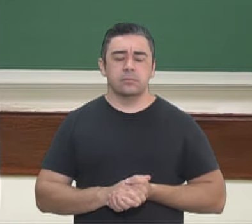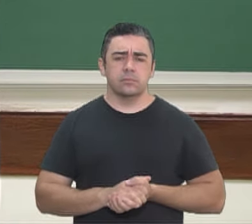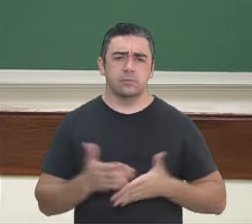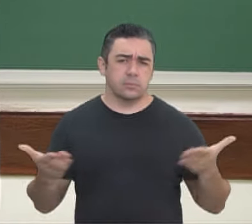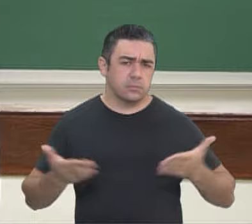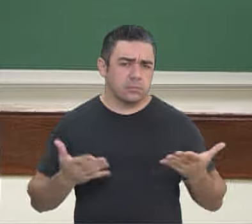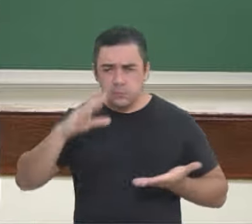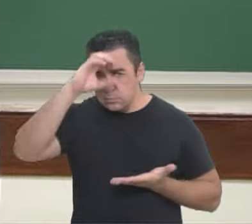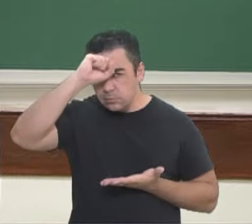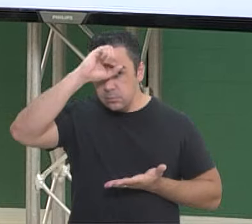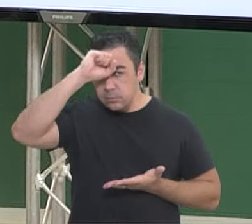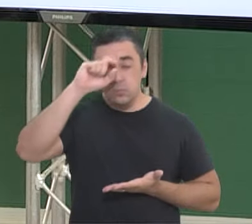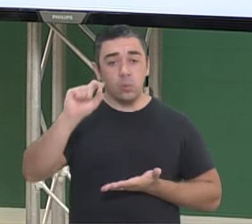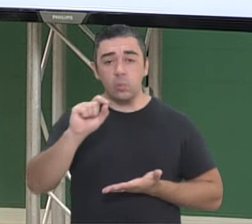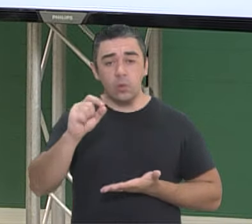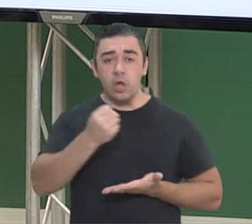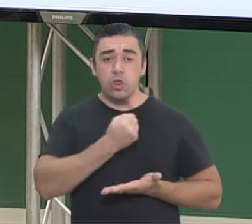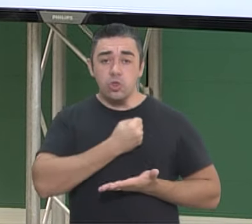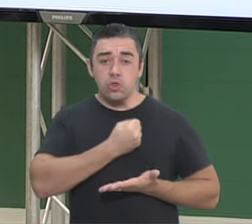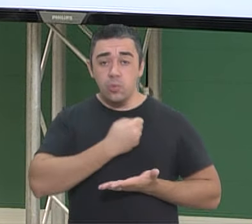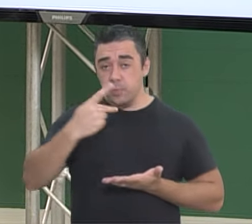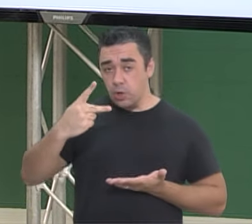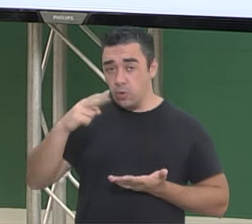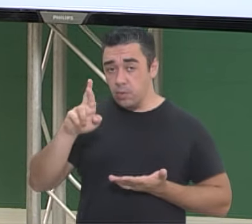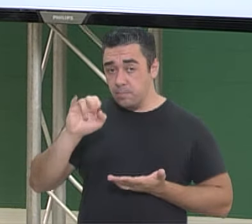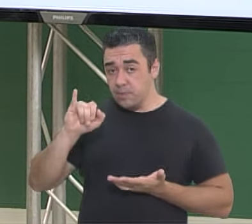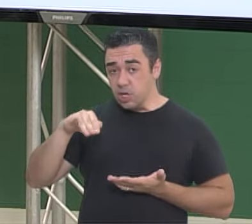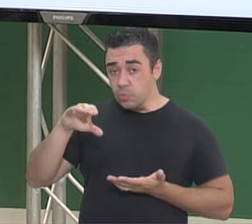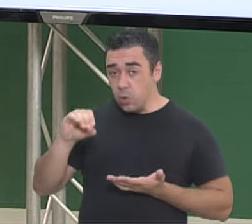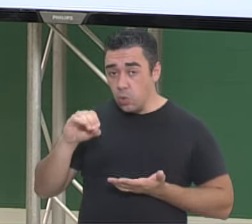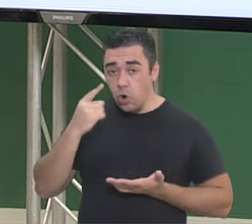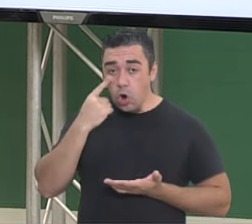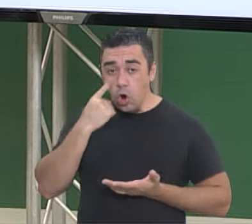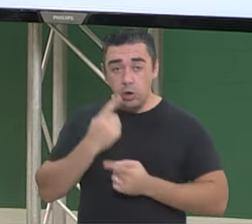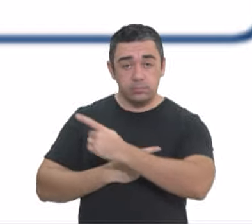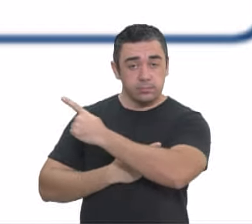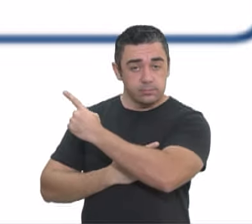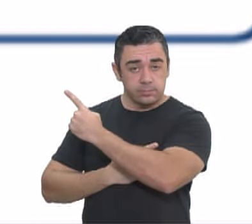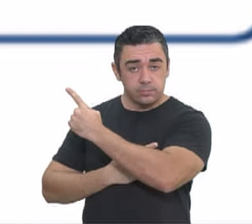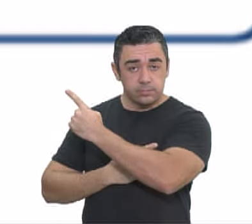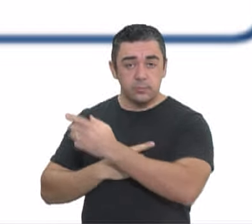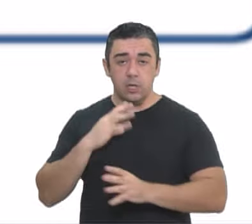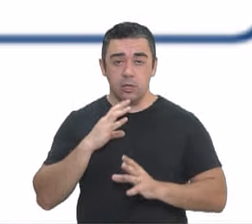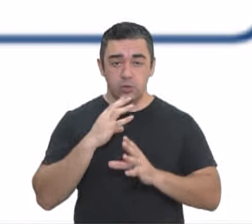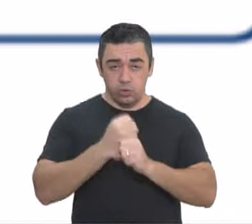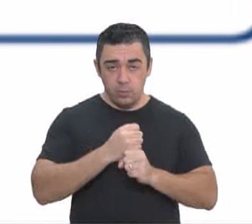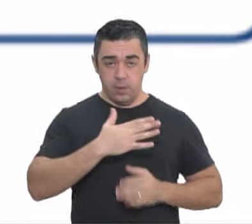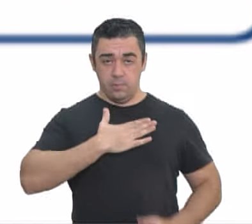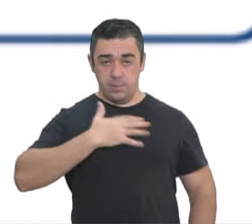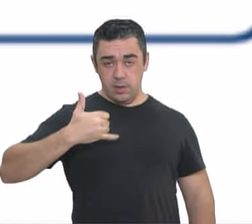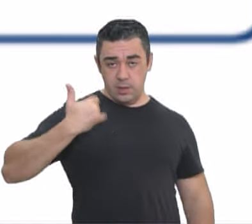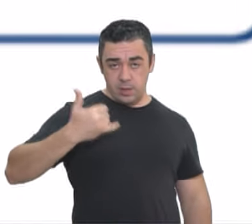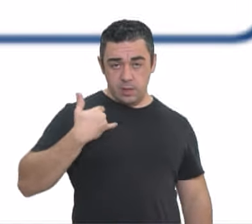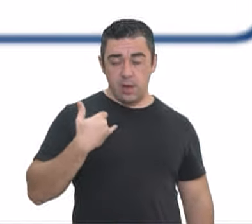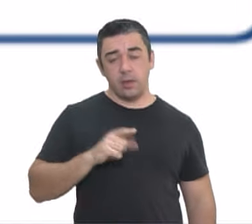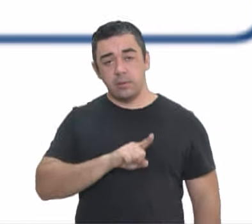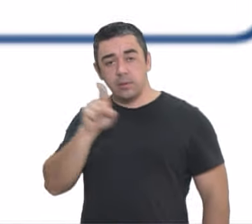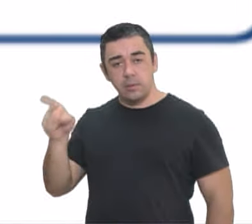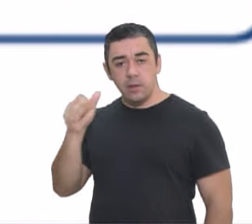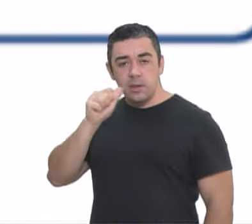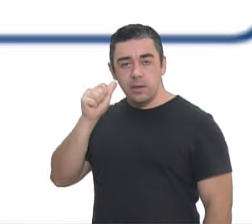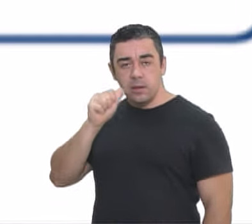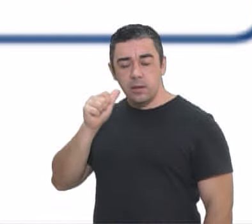Vamos aprender agora sobre os números primos. Tem um desafio aí para você. Olha só. A soma de minha idade e a de Lili, a